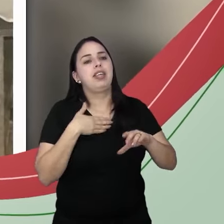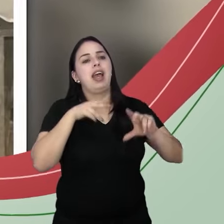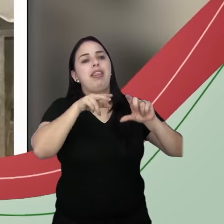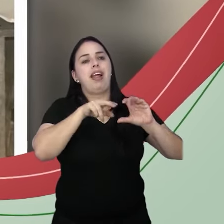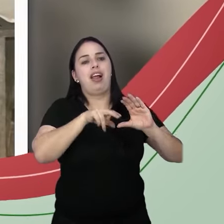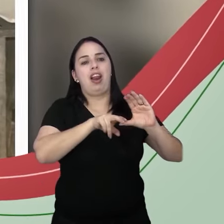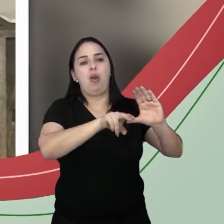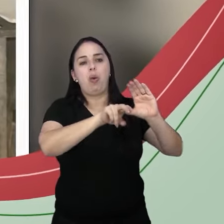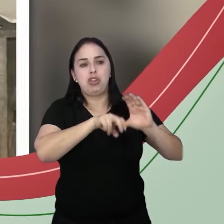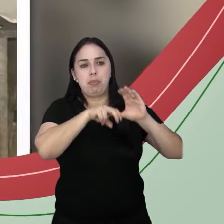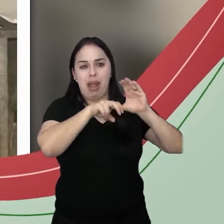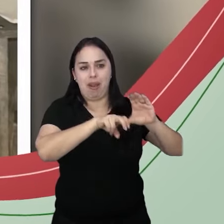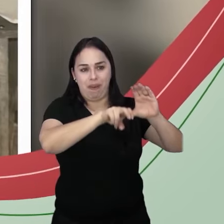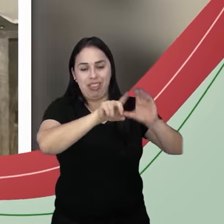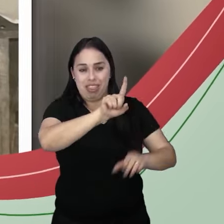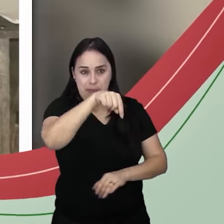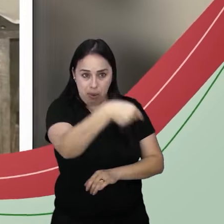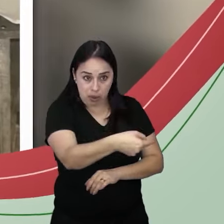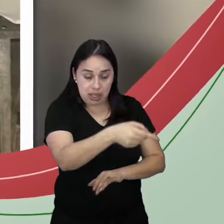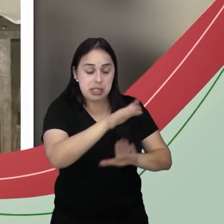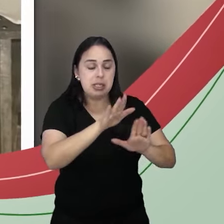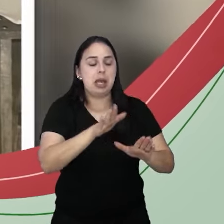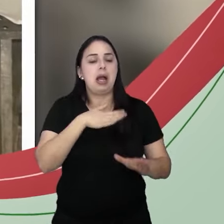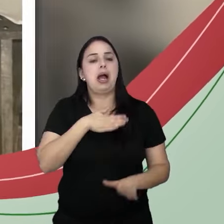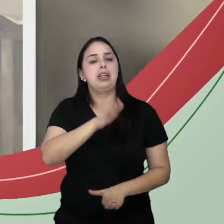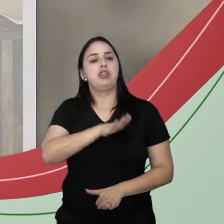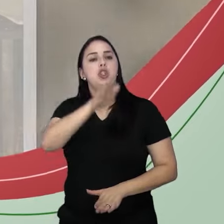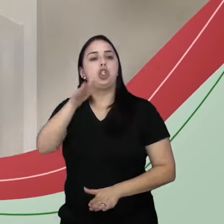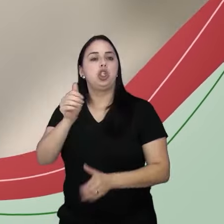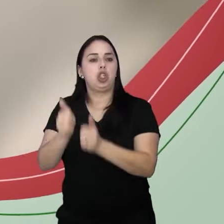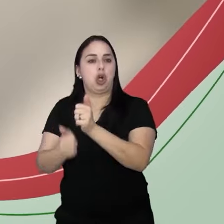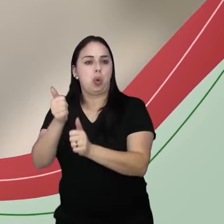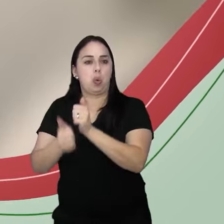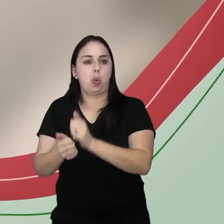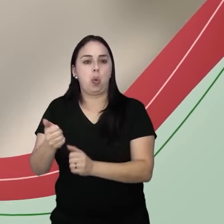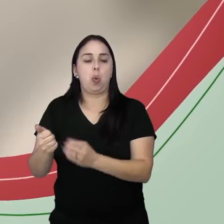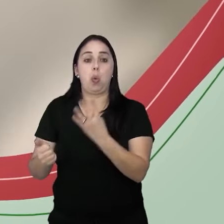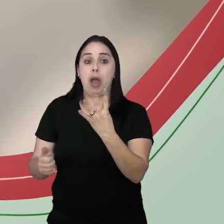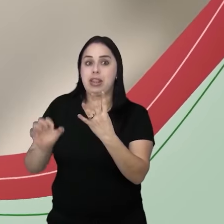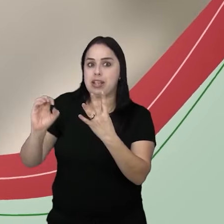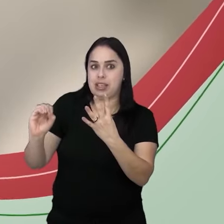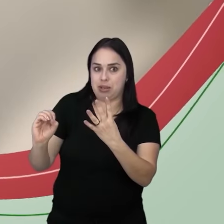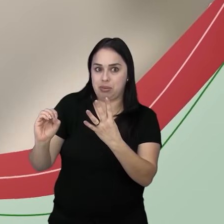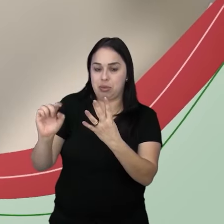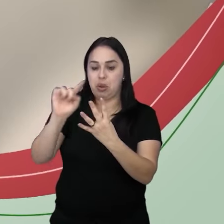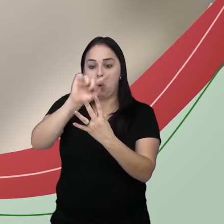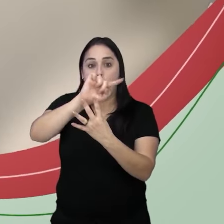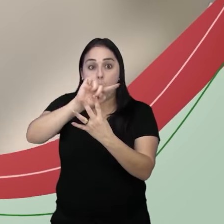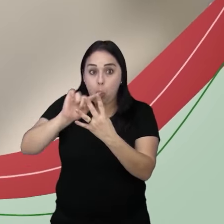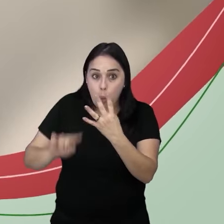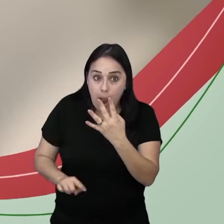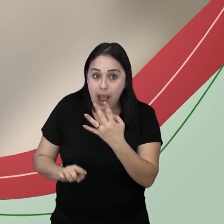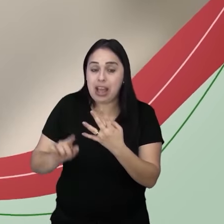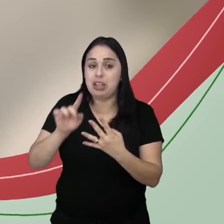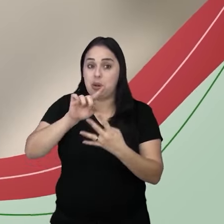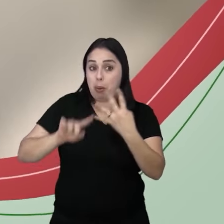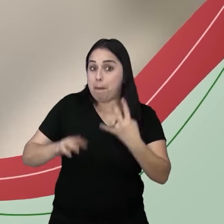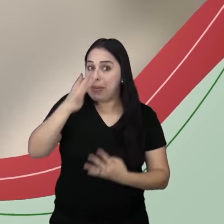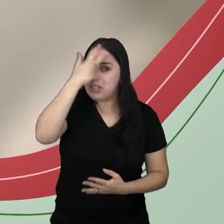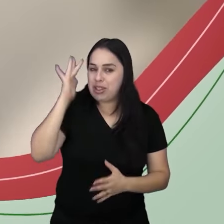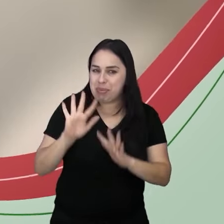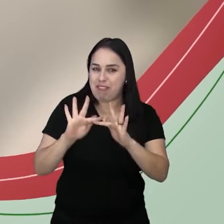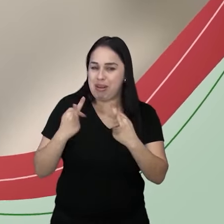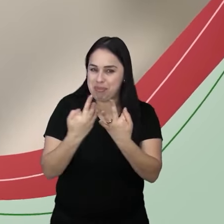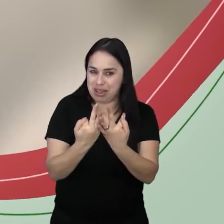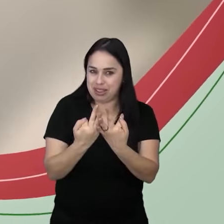mel. E aí fui jogar, nós ganhamos jogo de 4 a 0. E nesse jogo nós jogamos, teve 4 Frige, nós ganhamos de 4 a